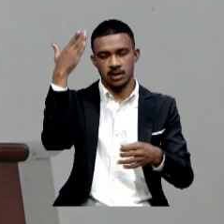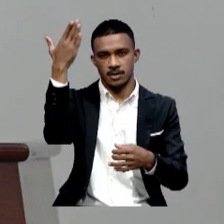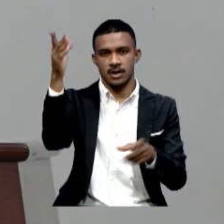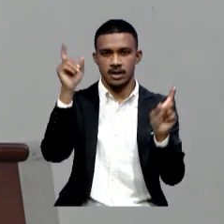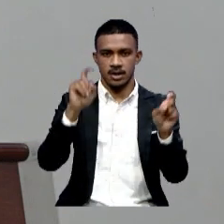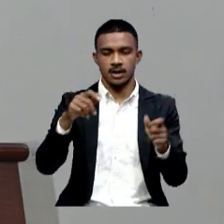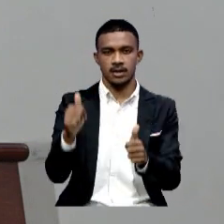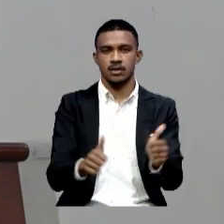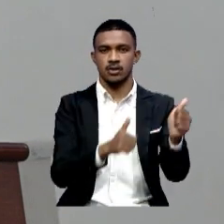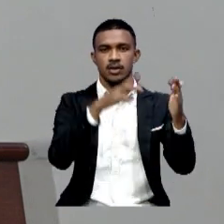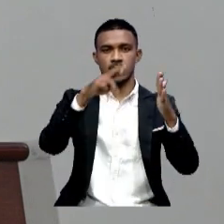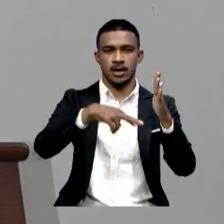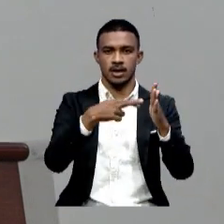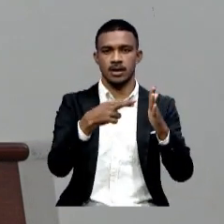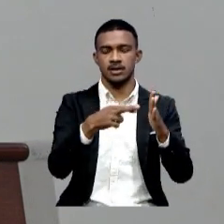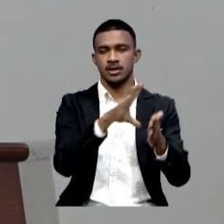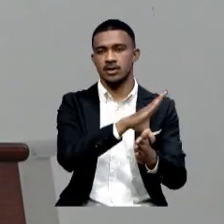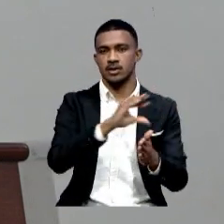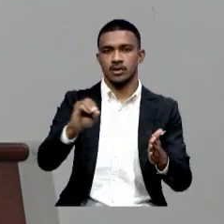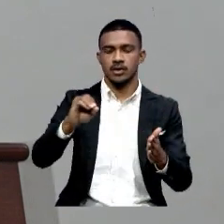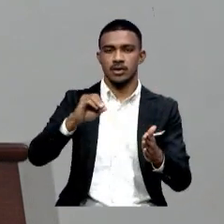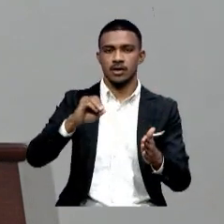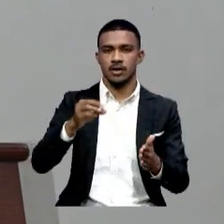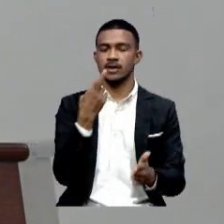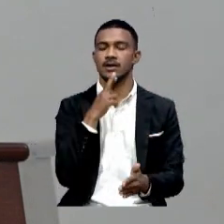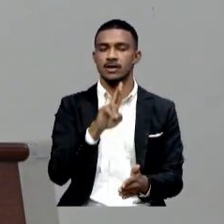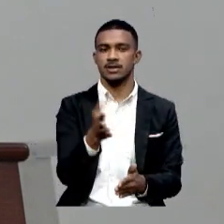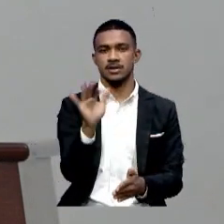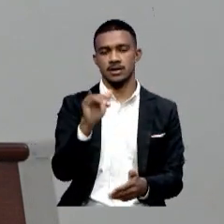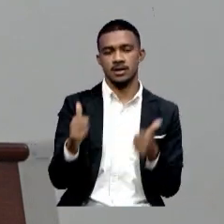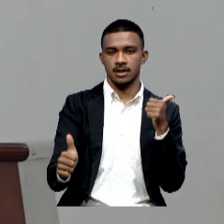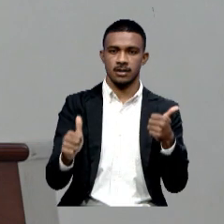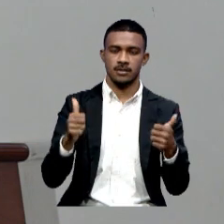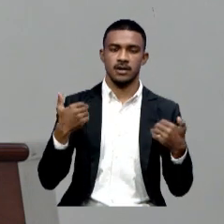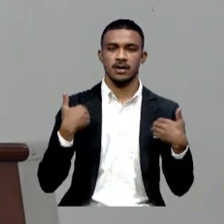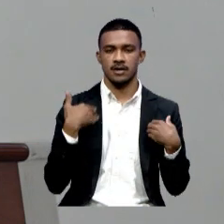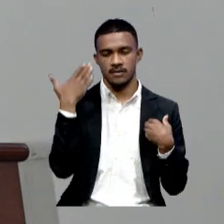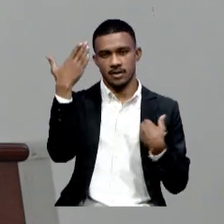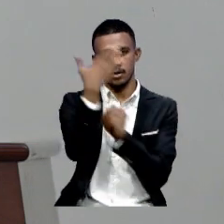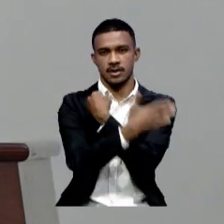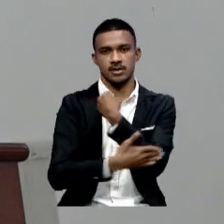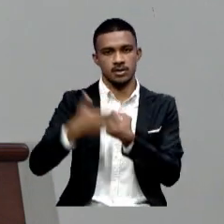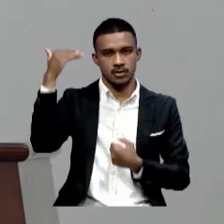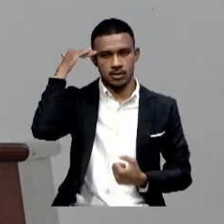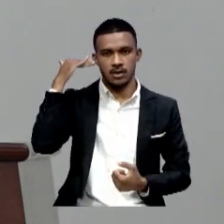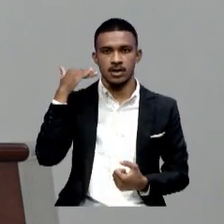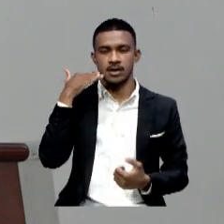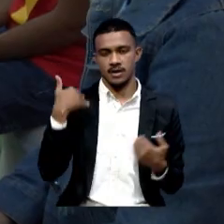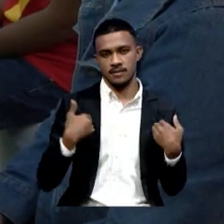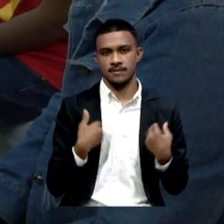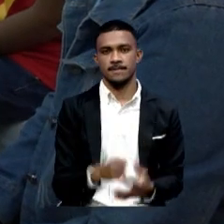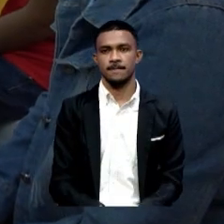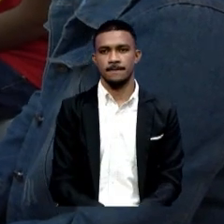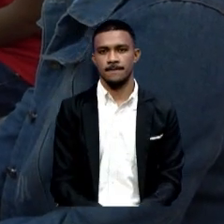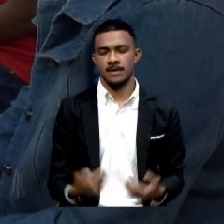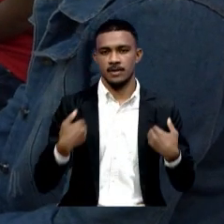que ter regras no regulamento sira ne be maka e a nação Coreia e a